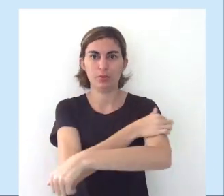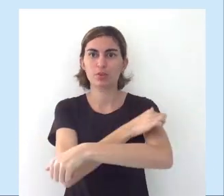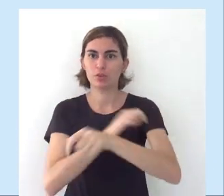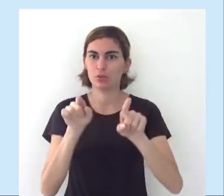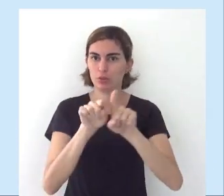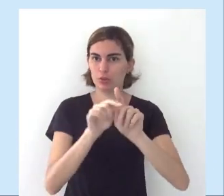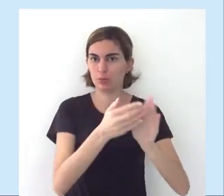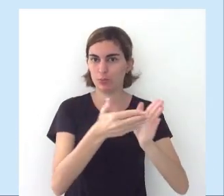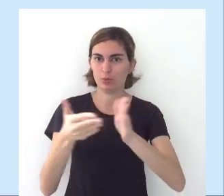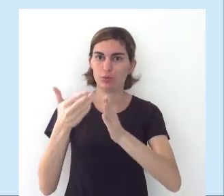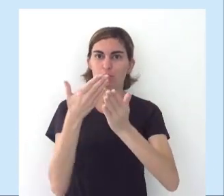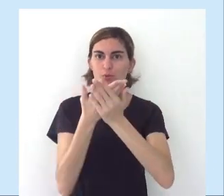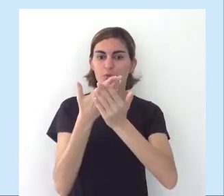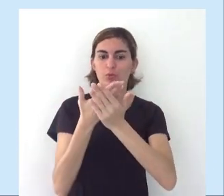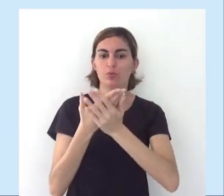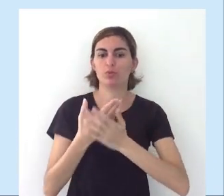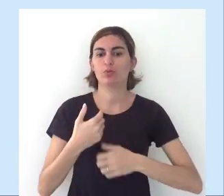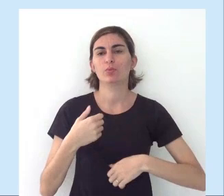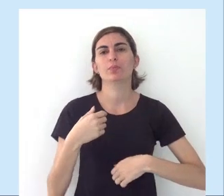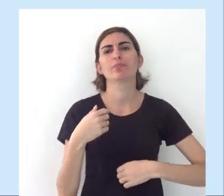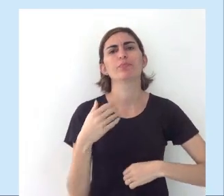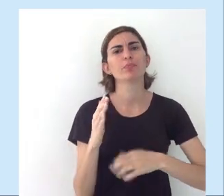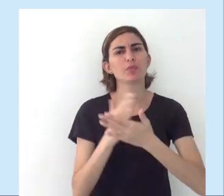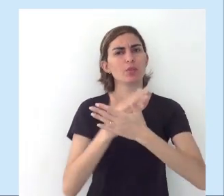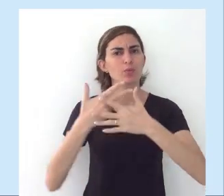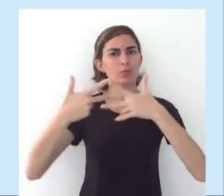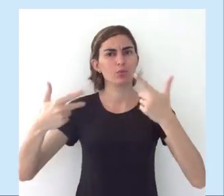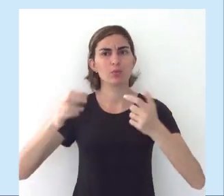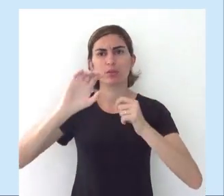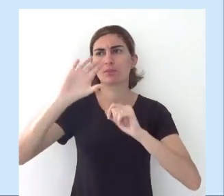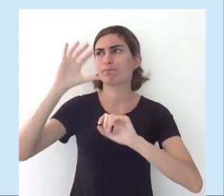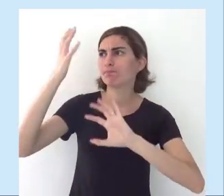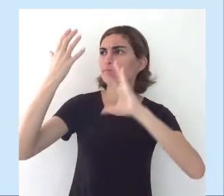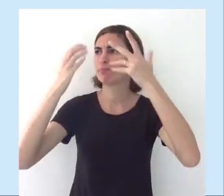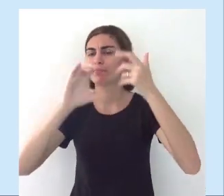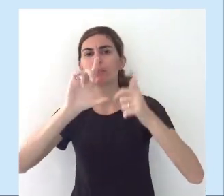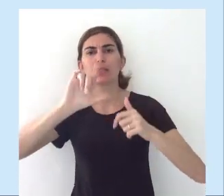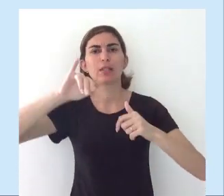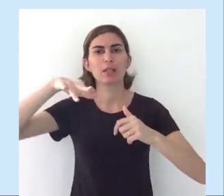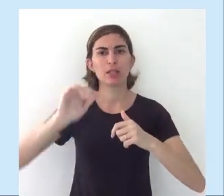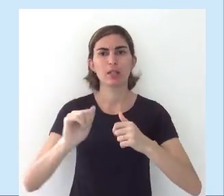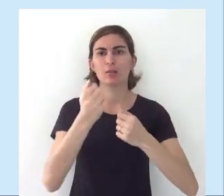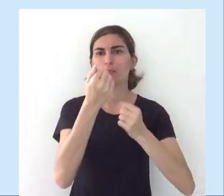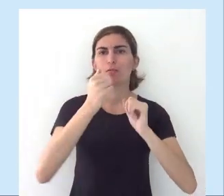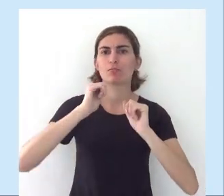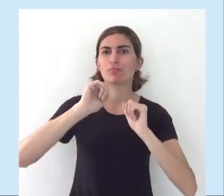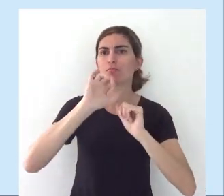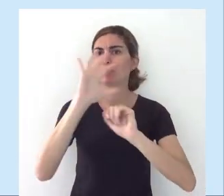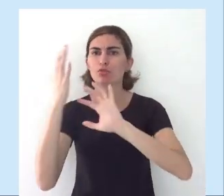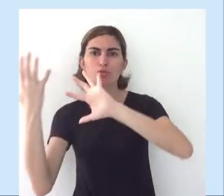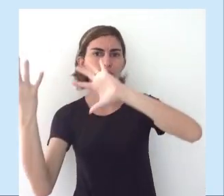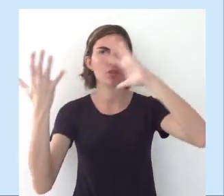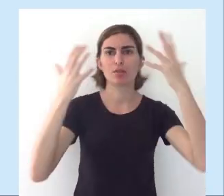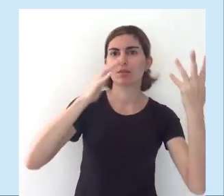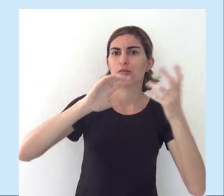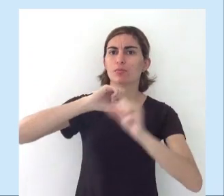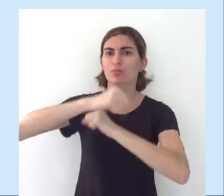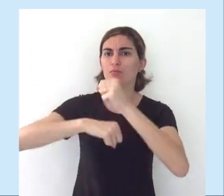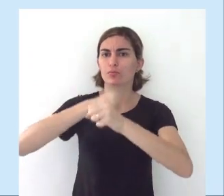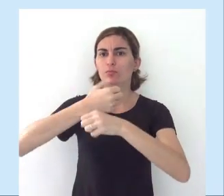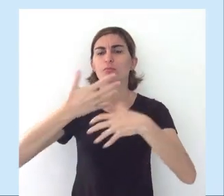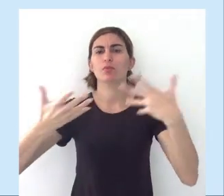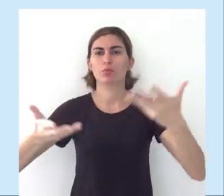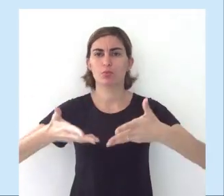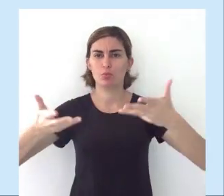pode acompanhar. Estamos estudando algumas coisas sobre o clima, vimos algumas coisas sobre as estações do ano nas últimas